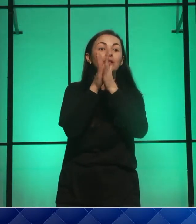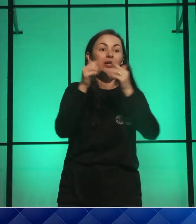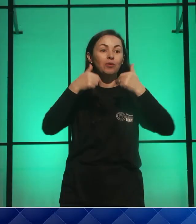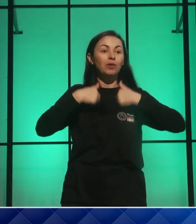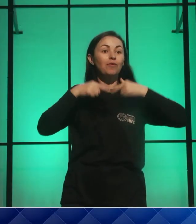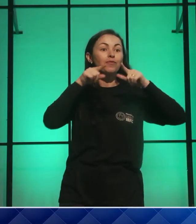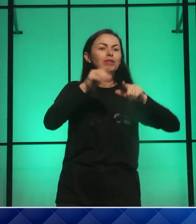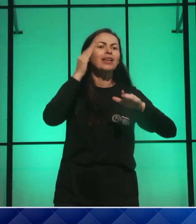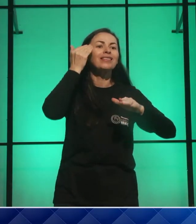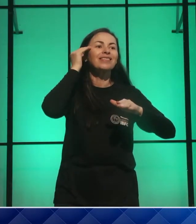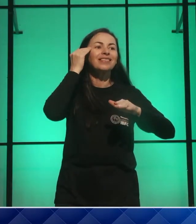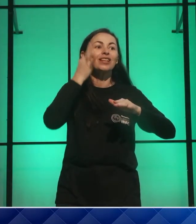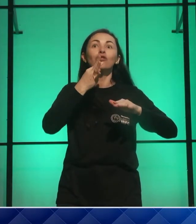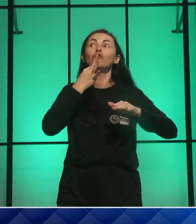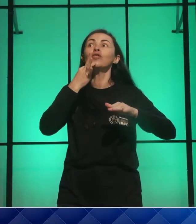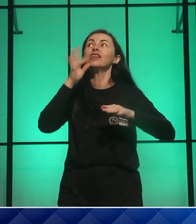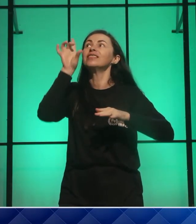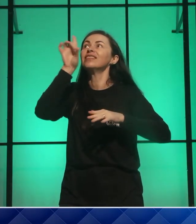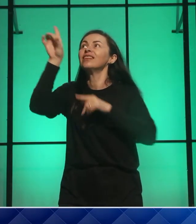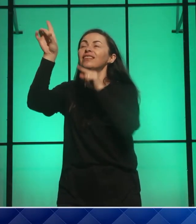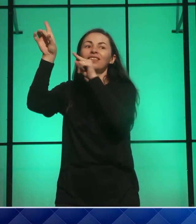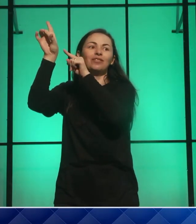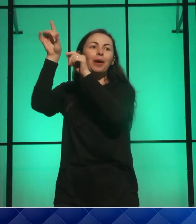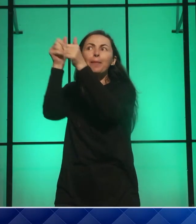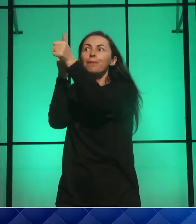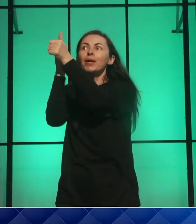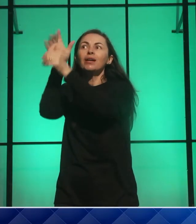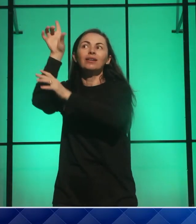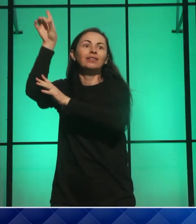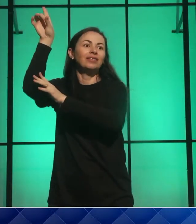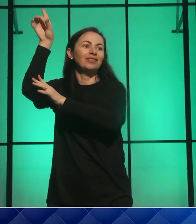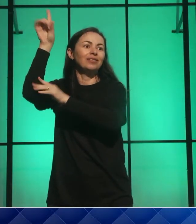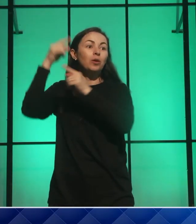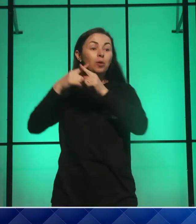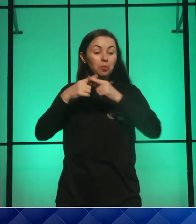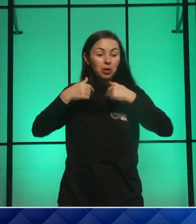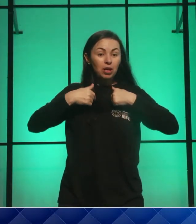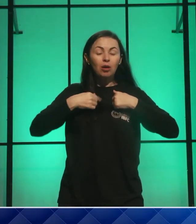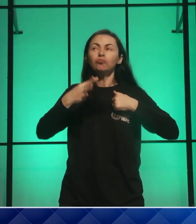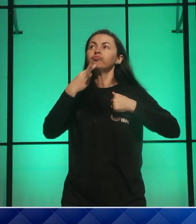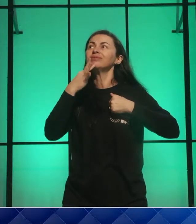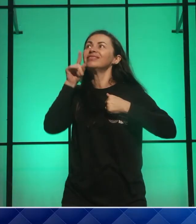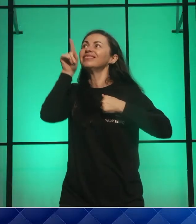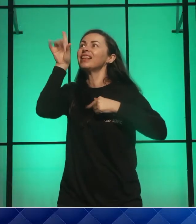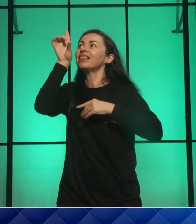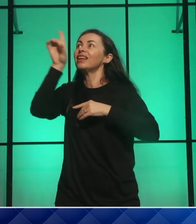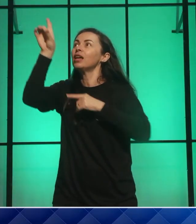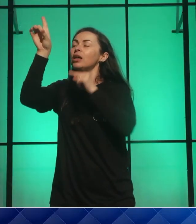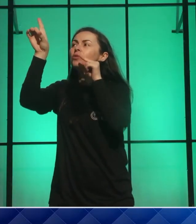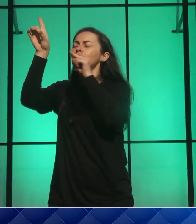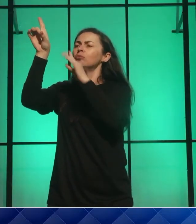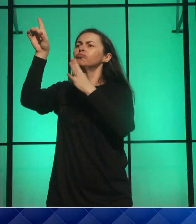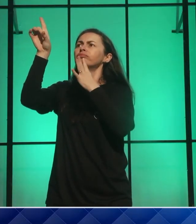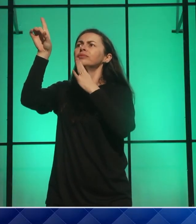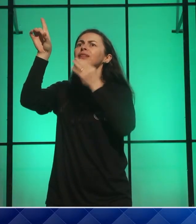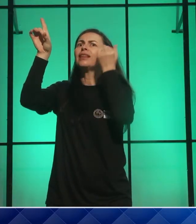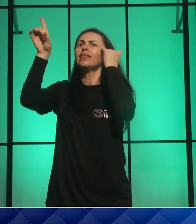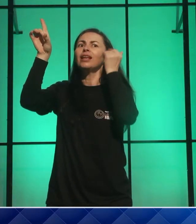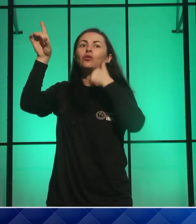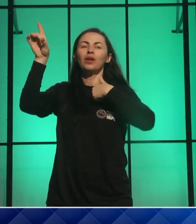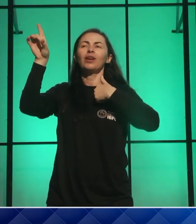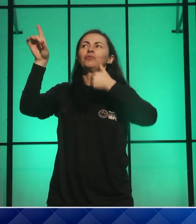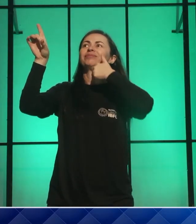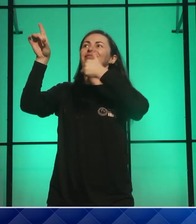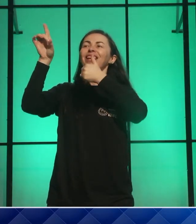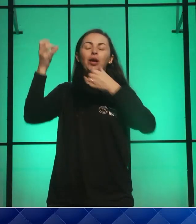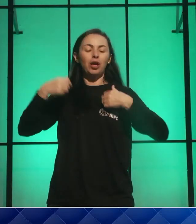você conheçamos a Deus. E quando nós conhecemos a Deus, nós estamos então dispostos